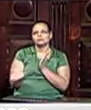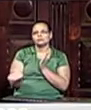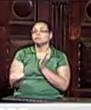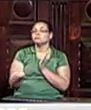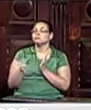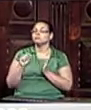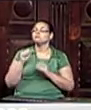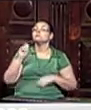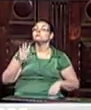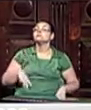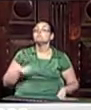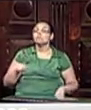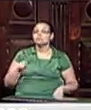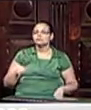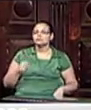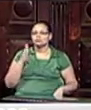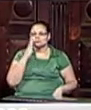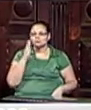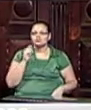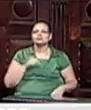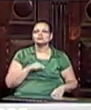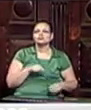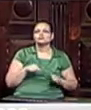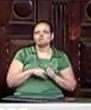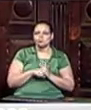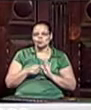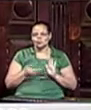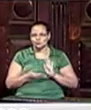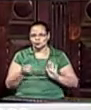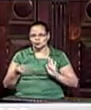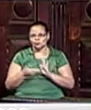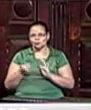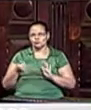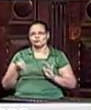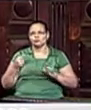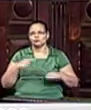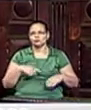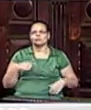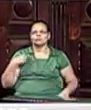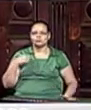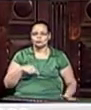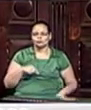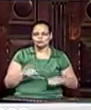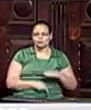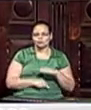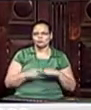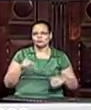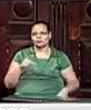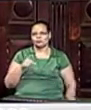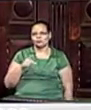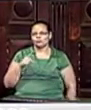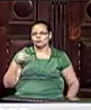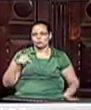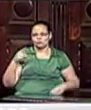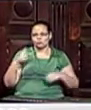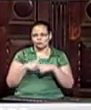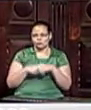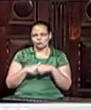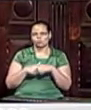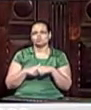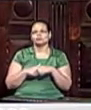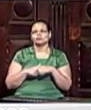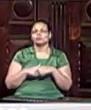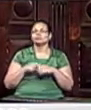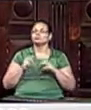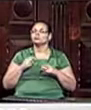poderia controlar a extração de petróleo no mar territorial brasileiro? As plataformas continentais. E